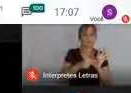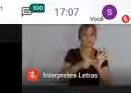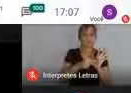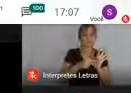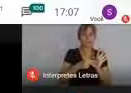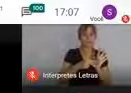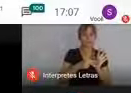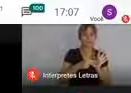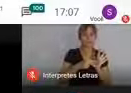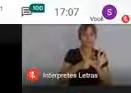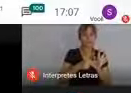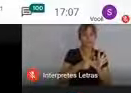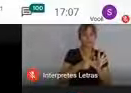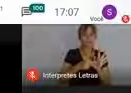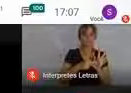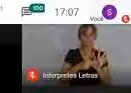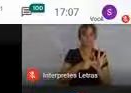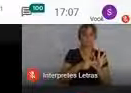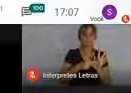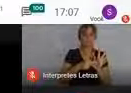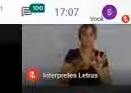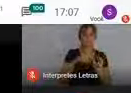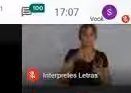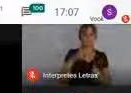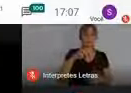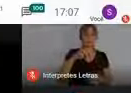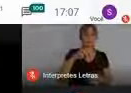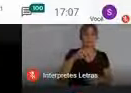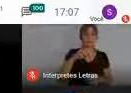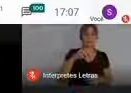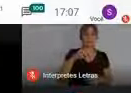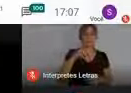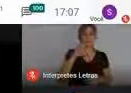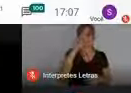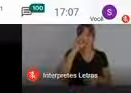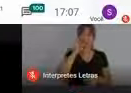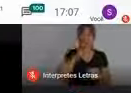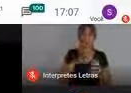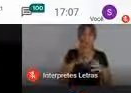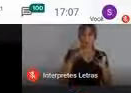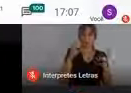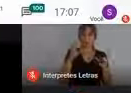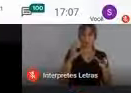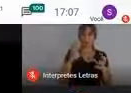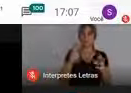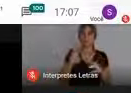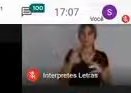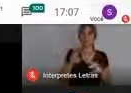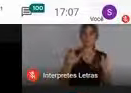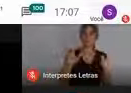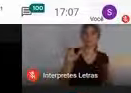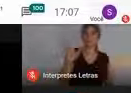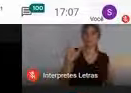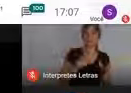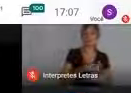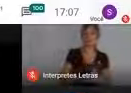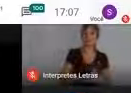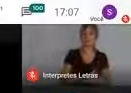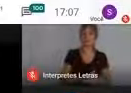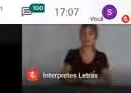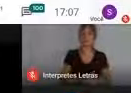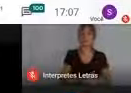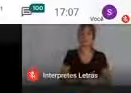Então, eu vou passar agora alguns itens, são três itens que eu selecionei, entre os diversos apresentados pelo professor nessa